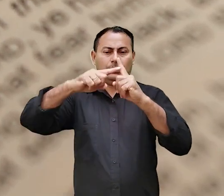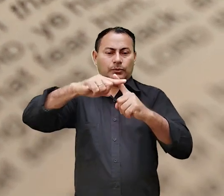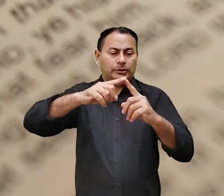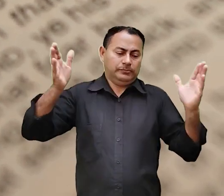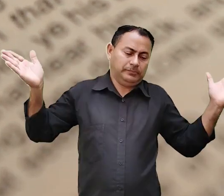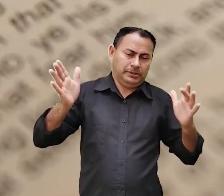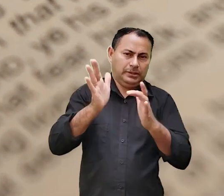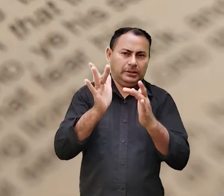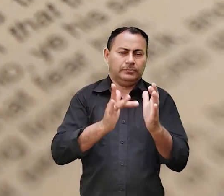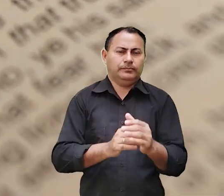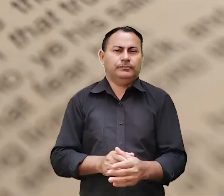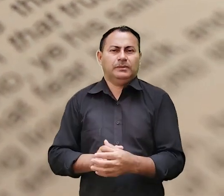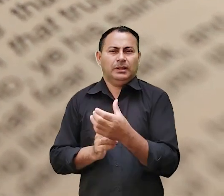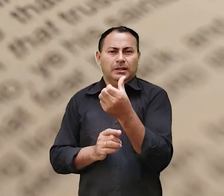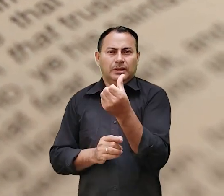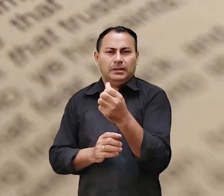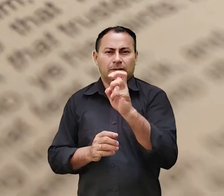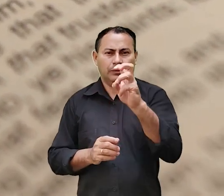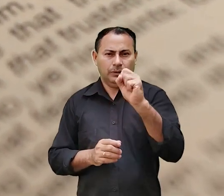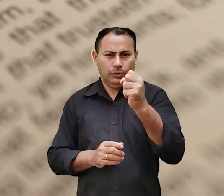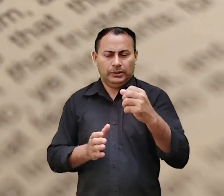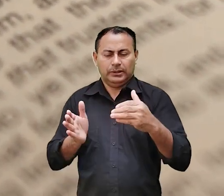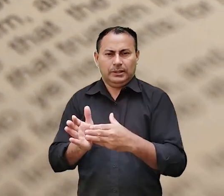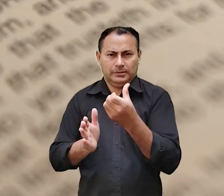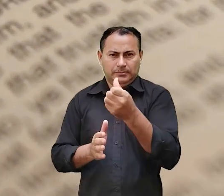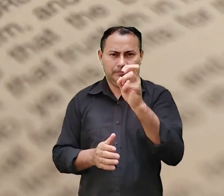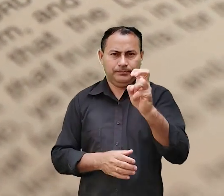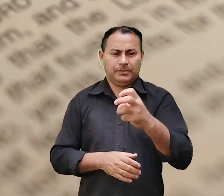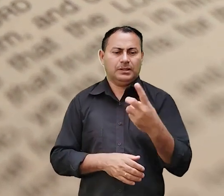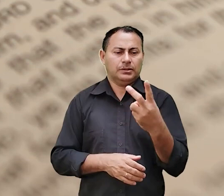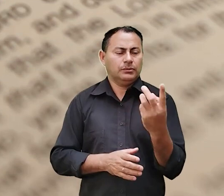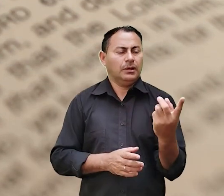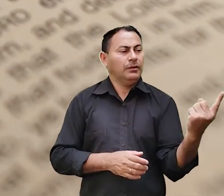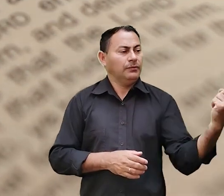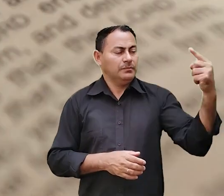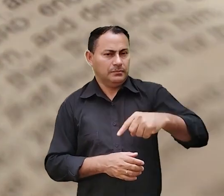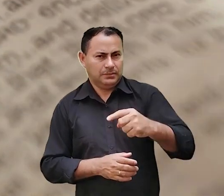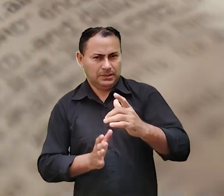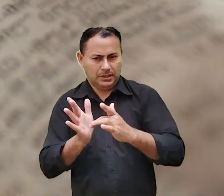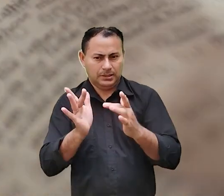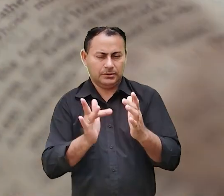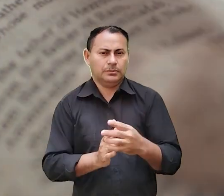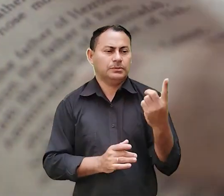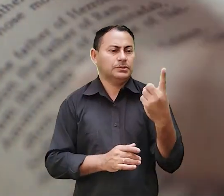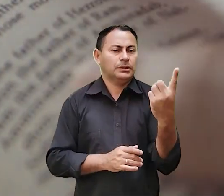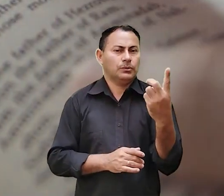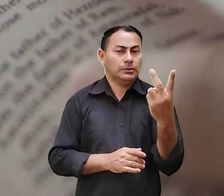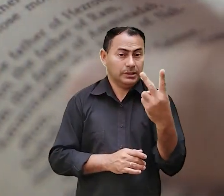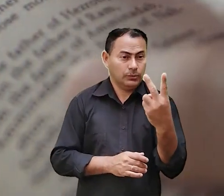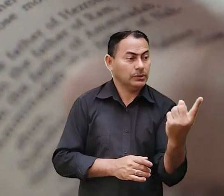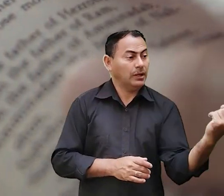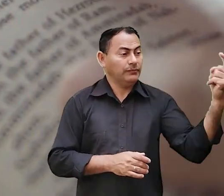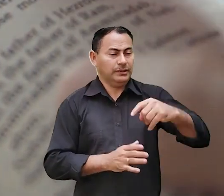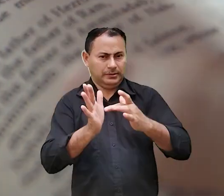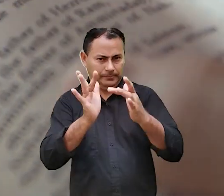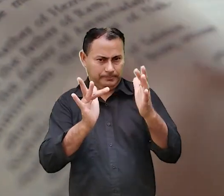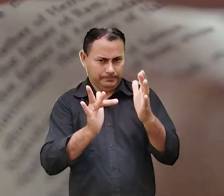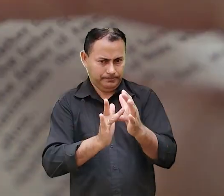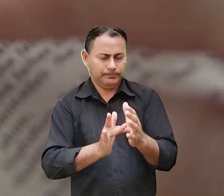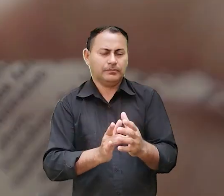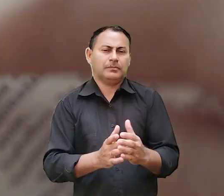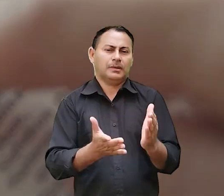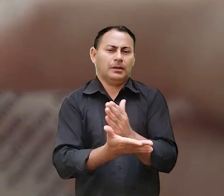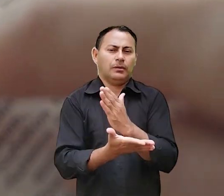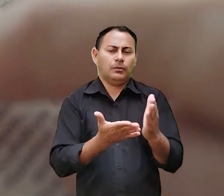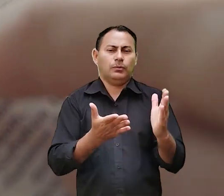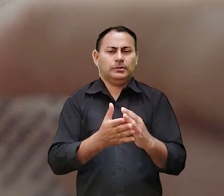capítulos 58 a 66 centralizam-se na segunda vinda ou segundo Advento de Jesus Cristo